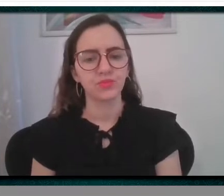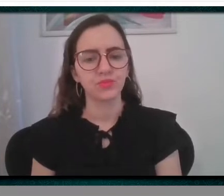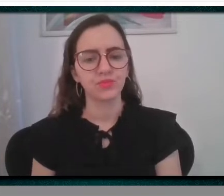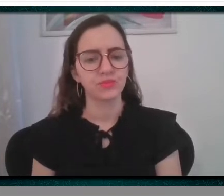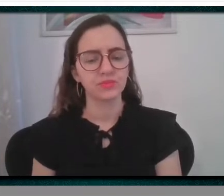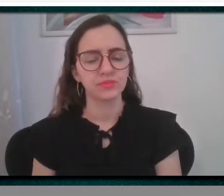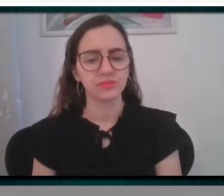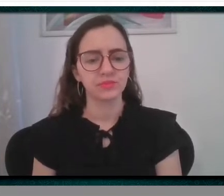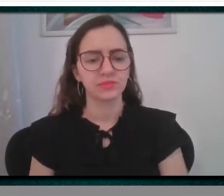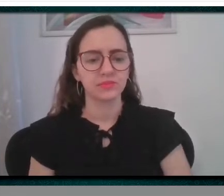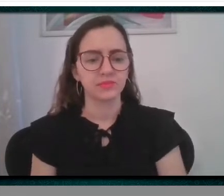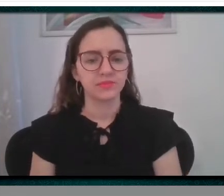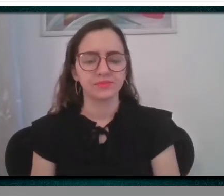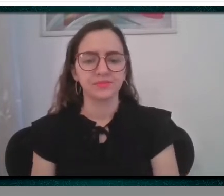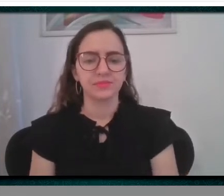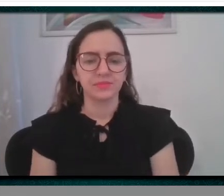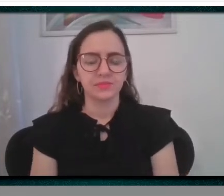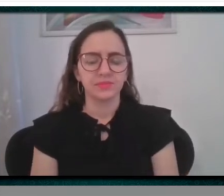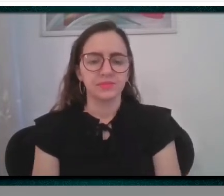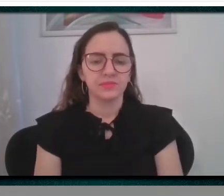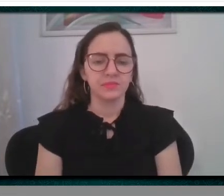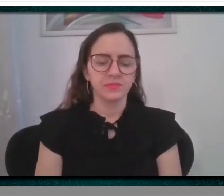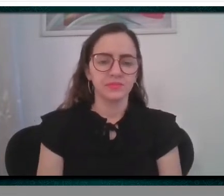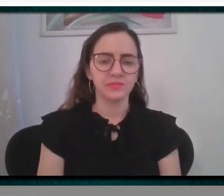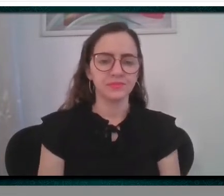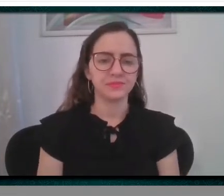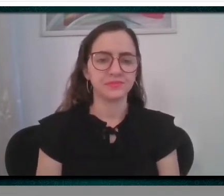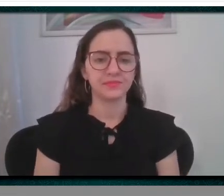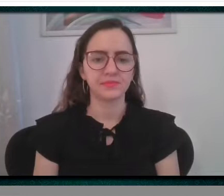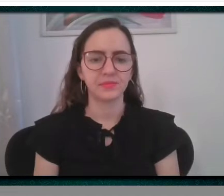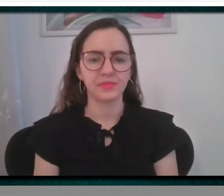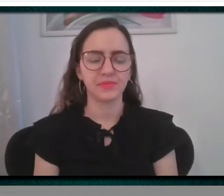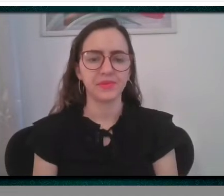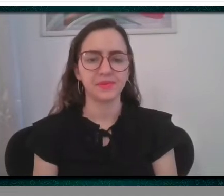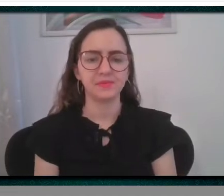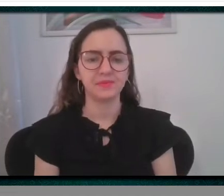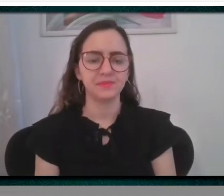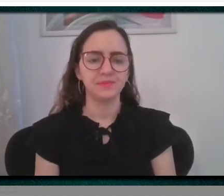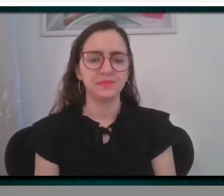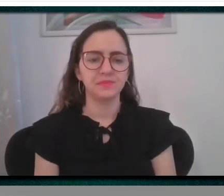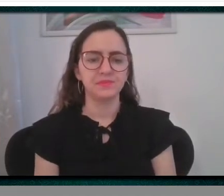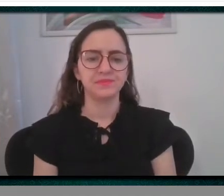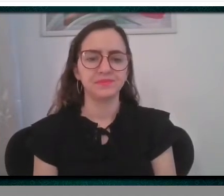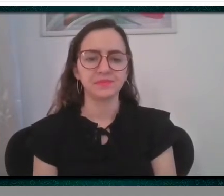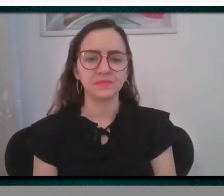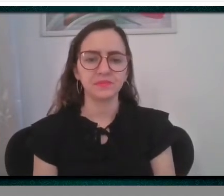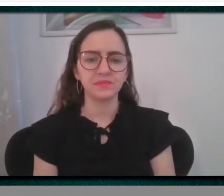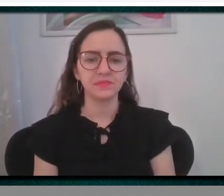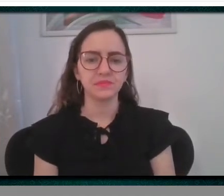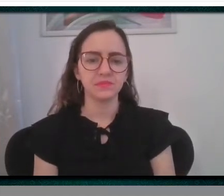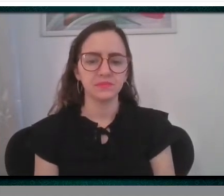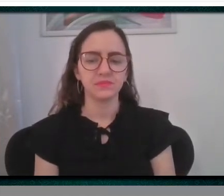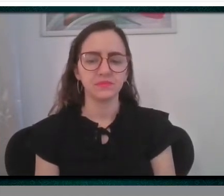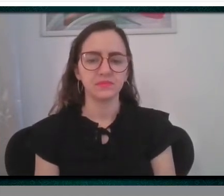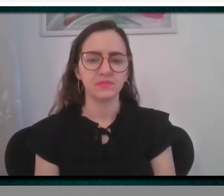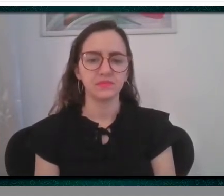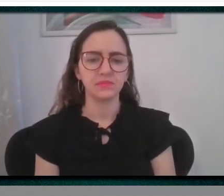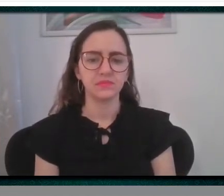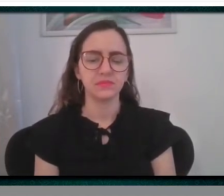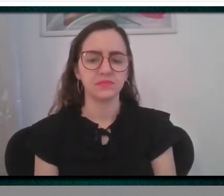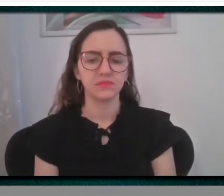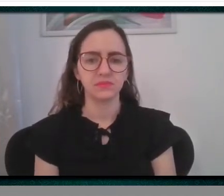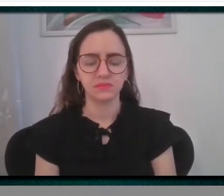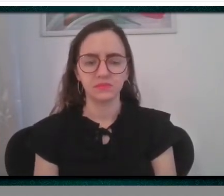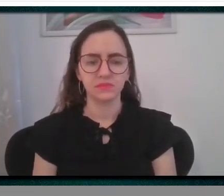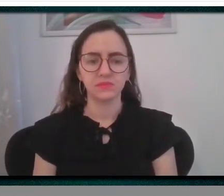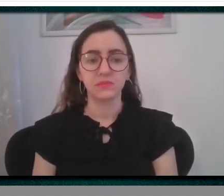Então é isso aqui que acontece nesse processo, a gente, de ionização. Pronto. Eu queria que vocês soubessem